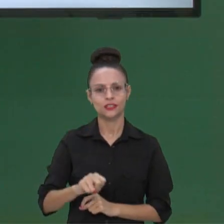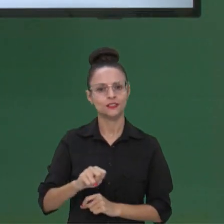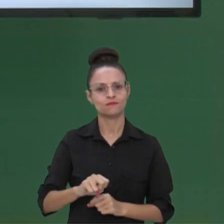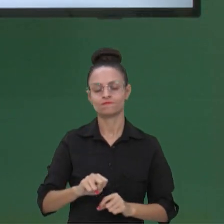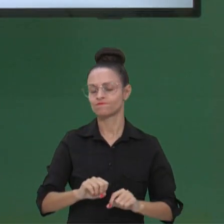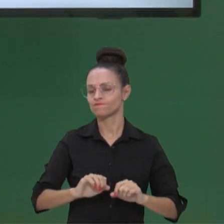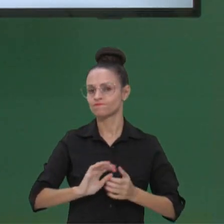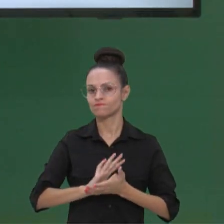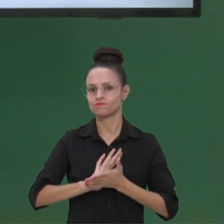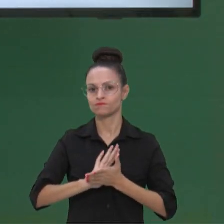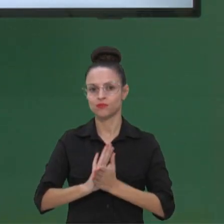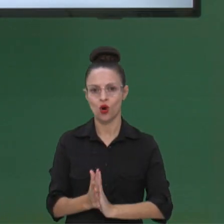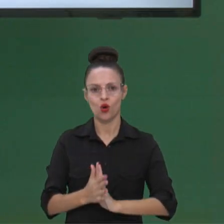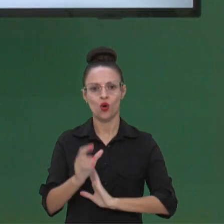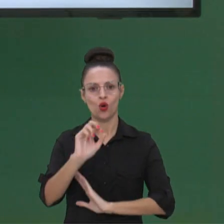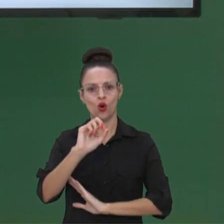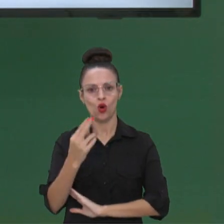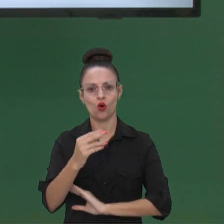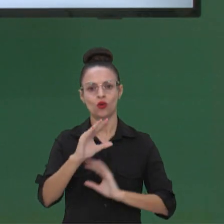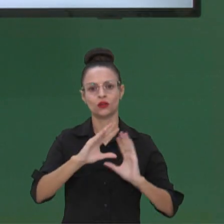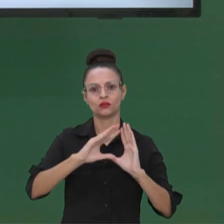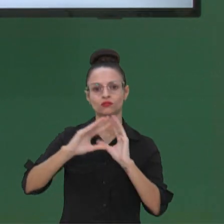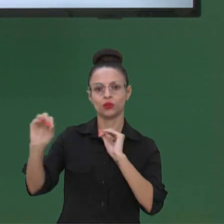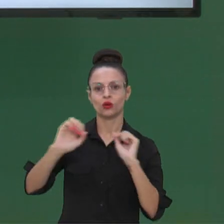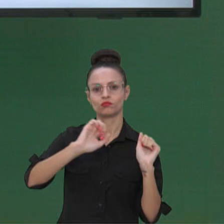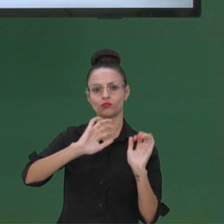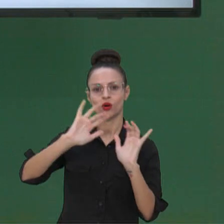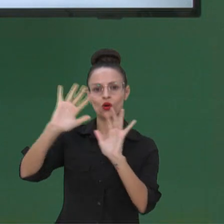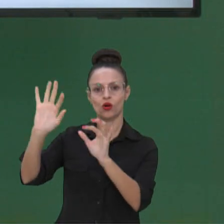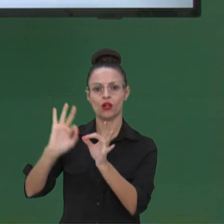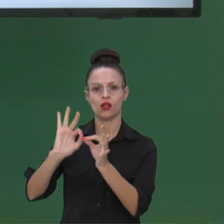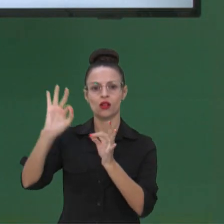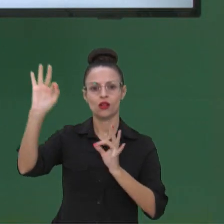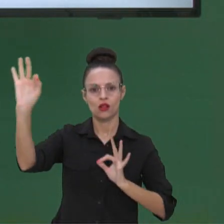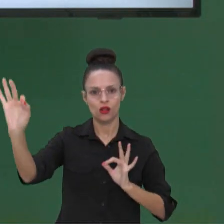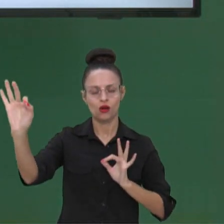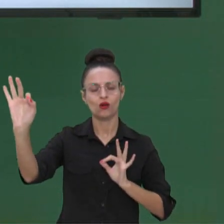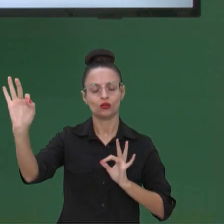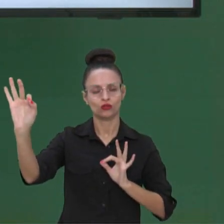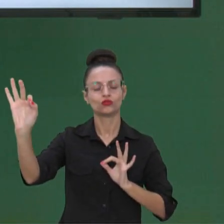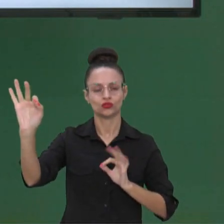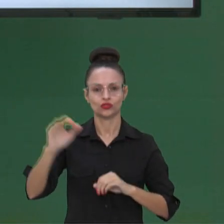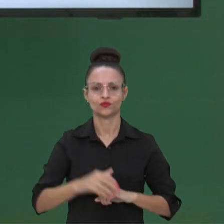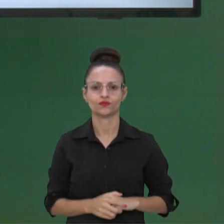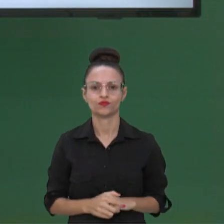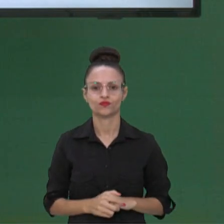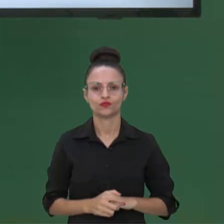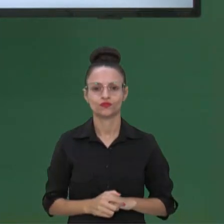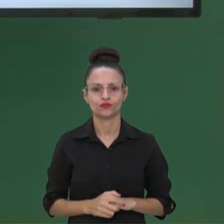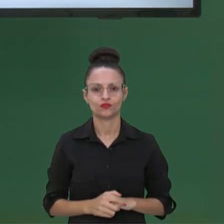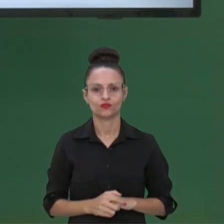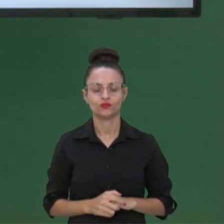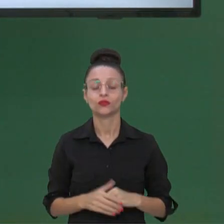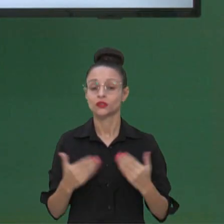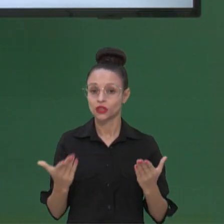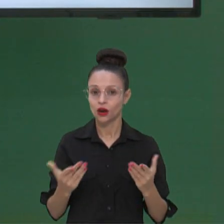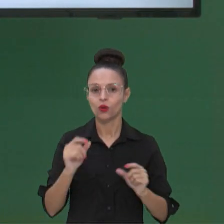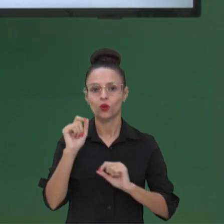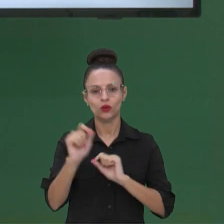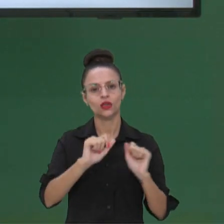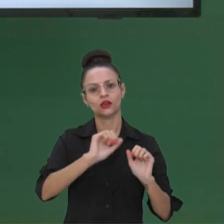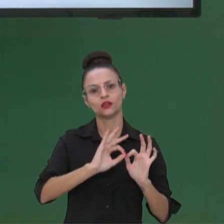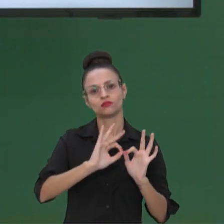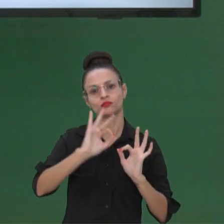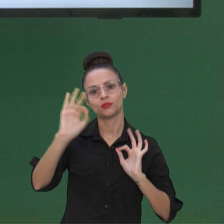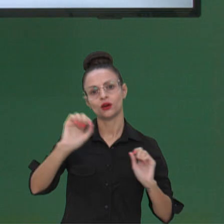dizimados ou migraram para regiões mais distantes, o chamado Far West. Então foram migrando